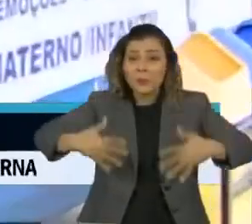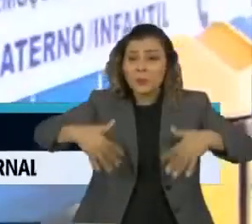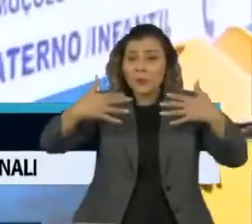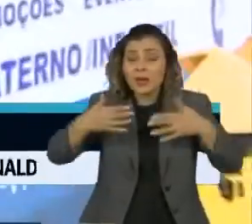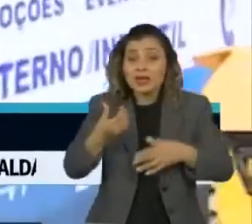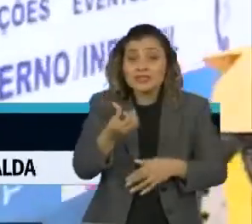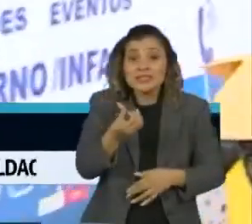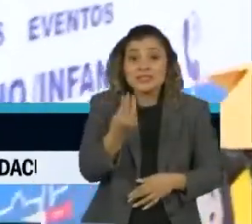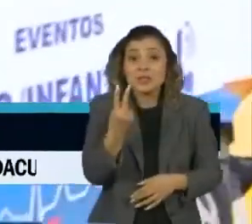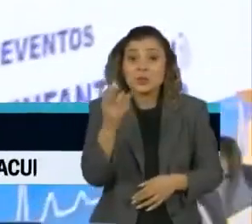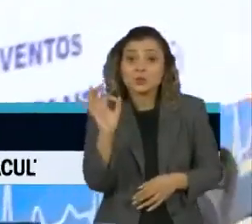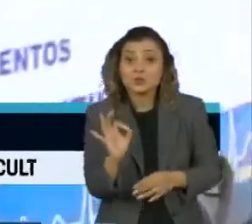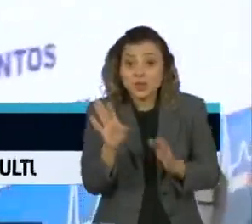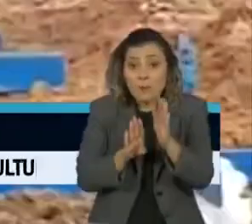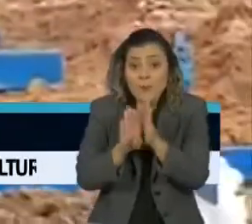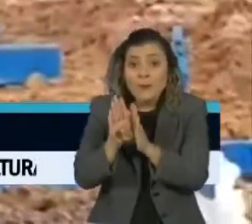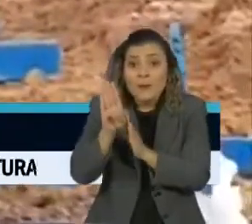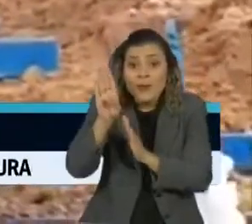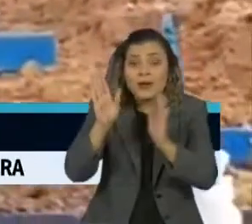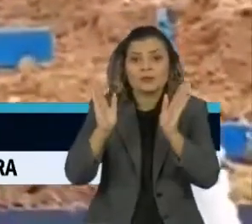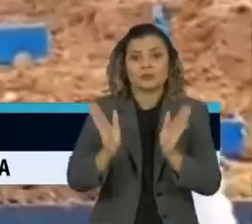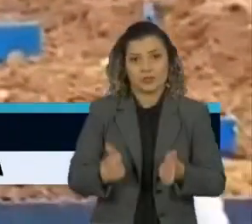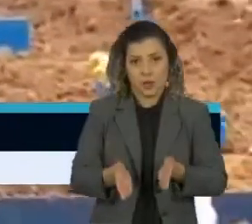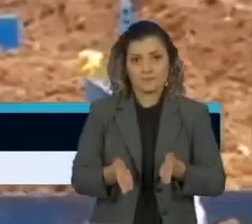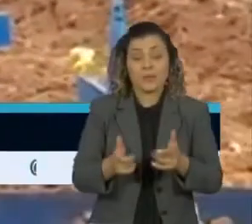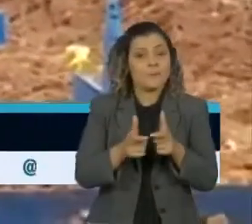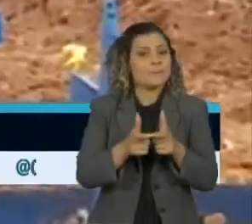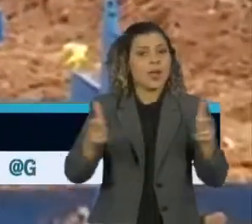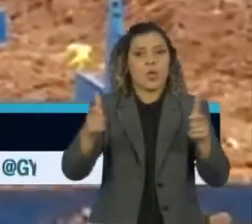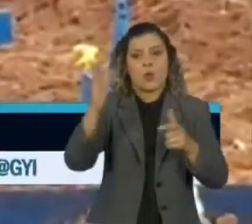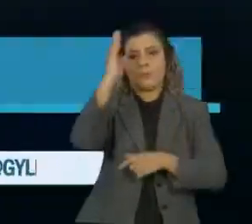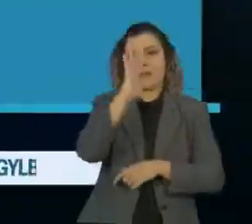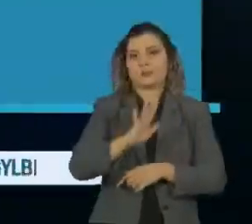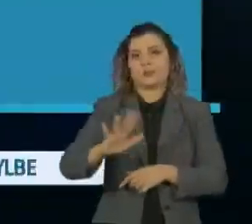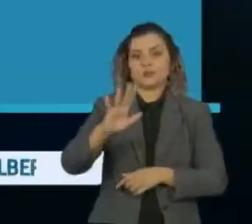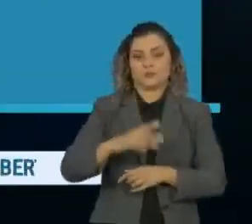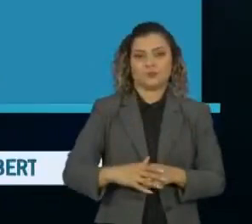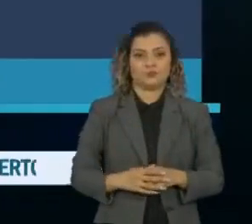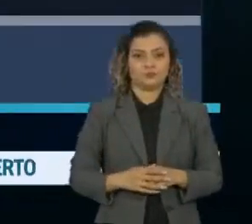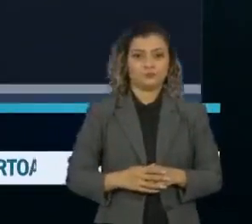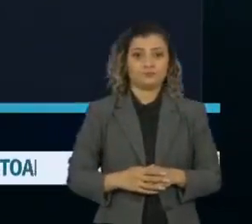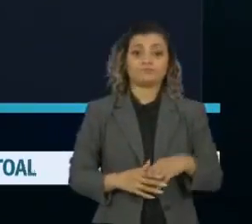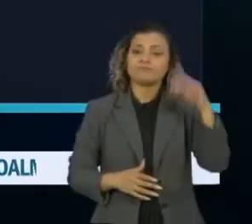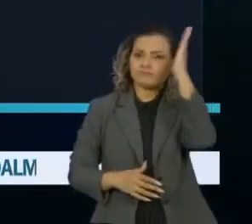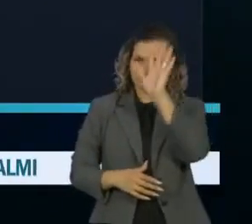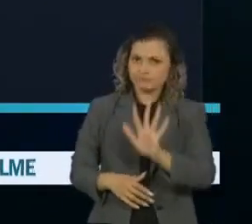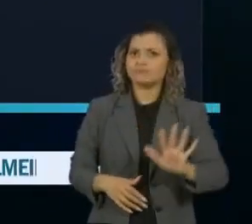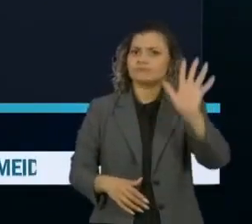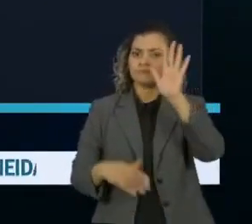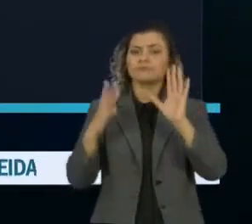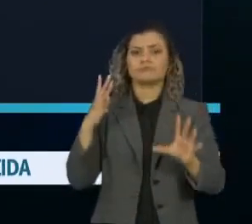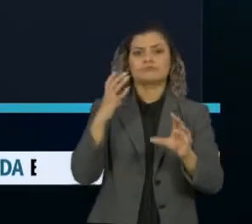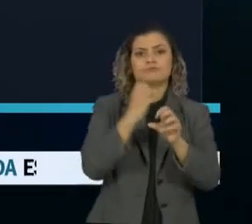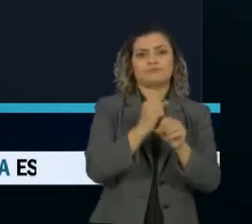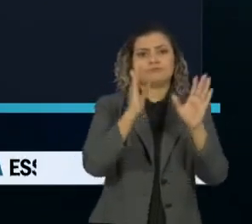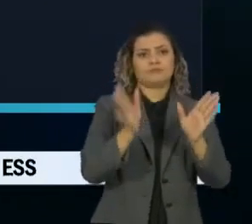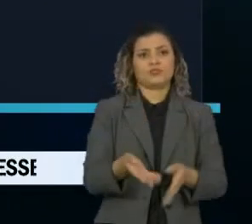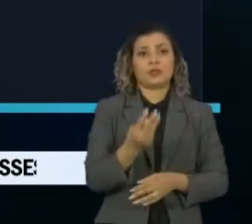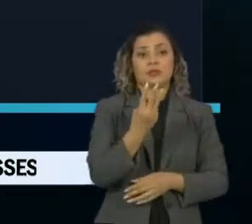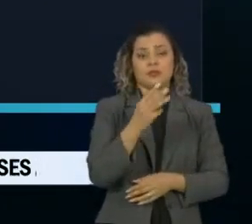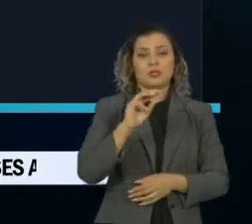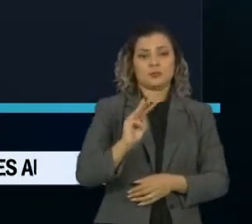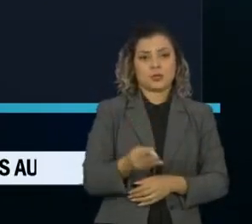crescimento de 62% nas notificações, o maior do país. O Brasil registrou hoje mais de